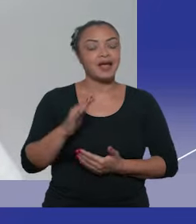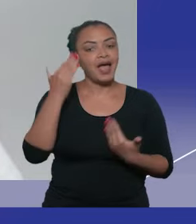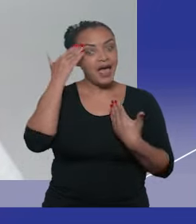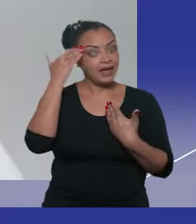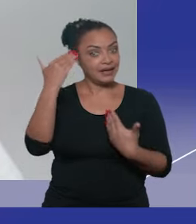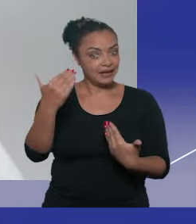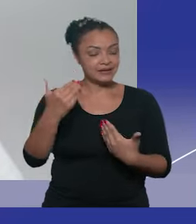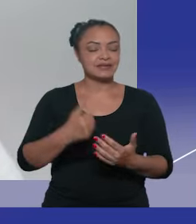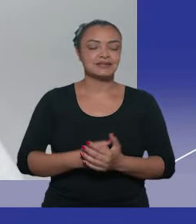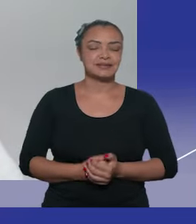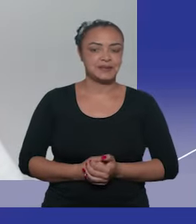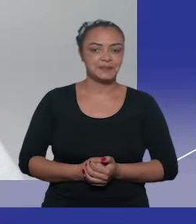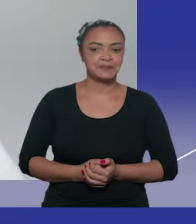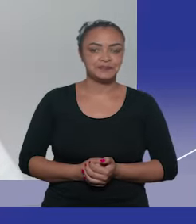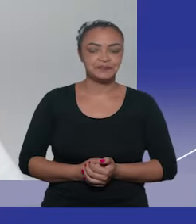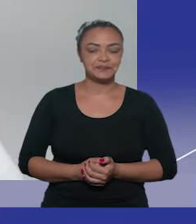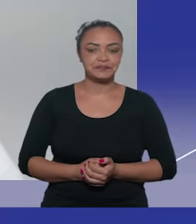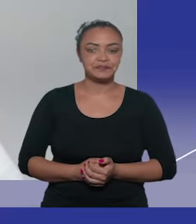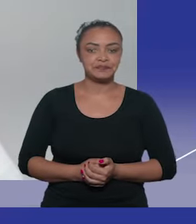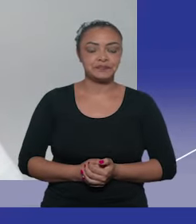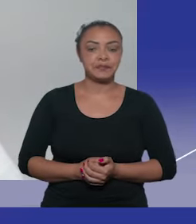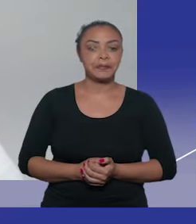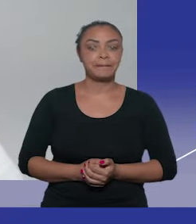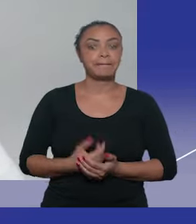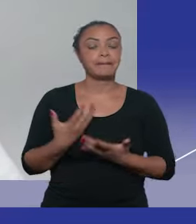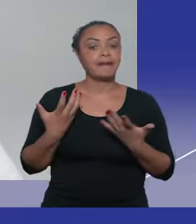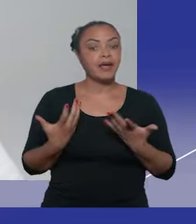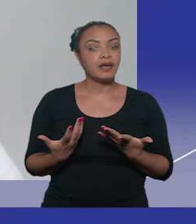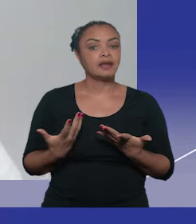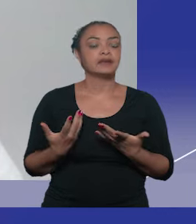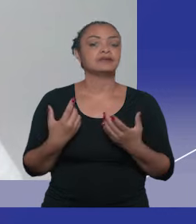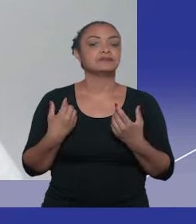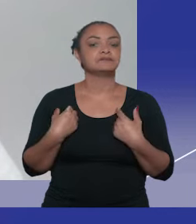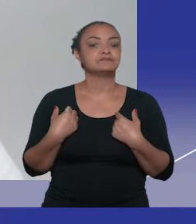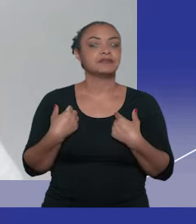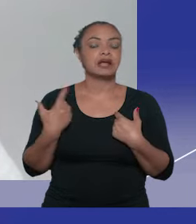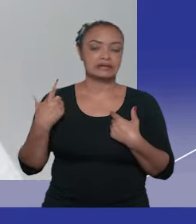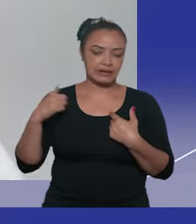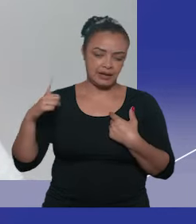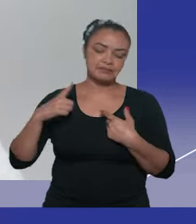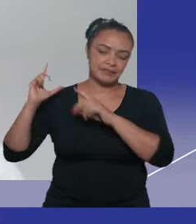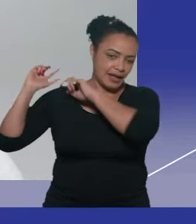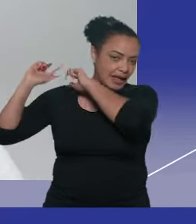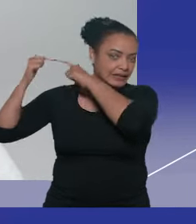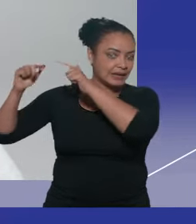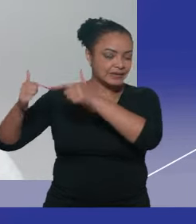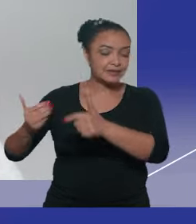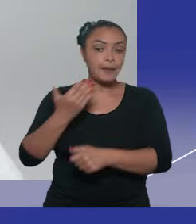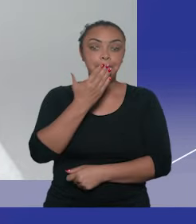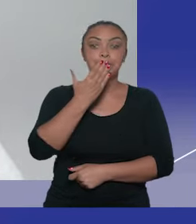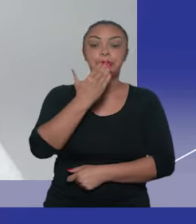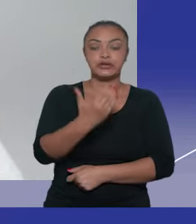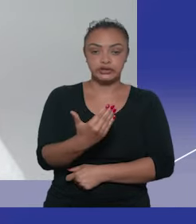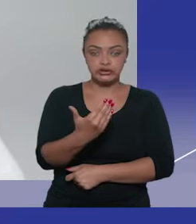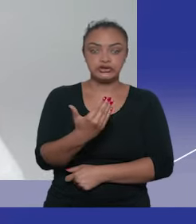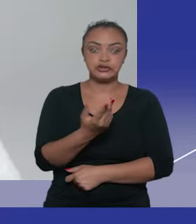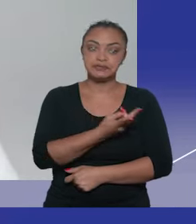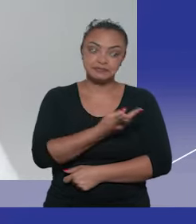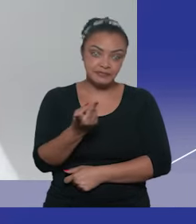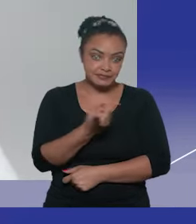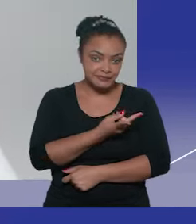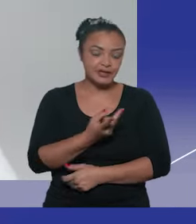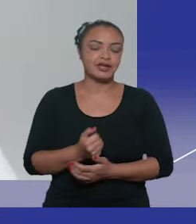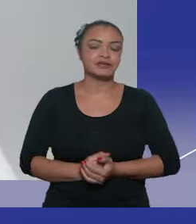antes disso, eu queria que vocês dividissem com a gente tem uma tradição aqui de pedir para os nossos convidados